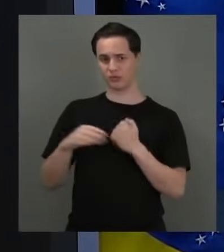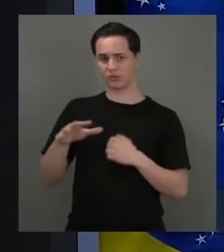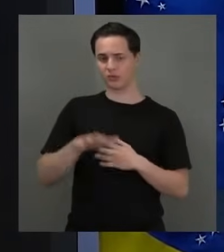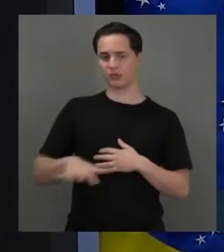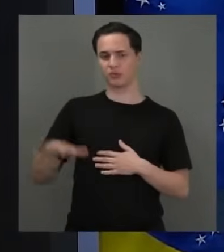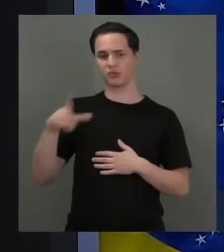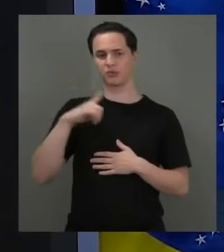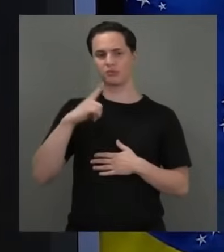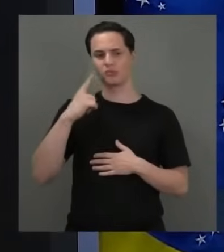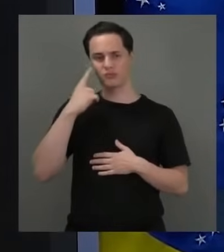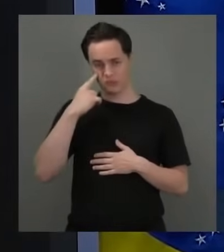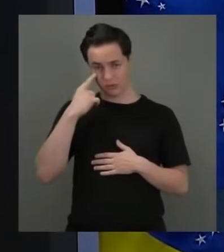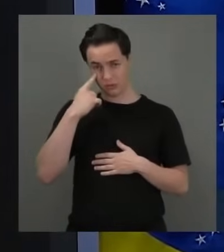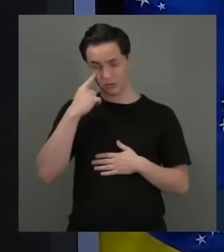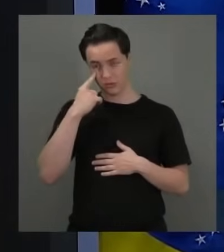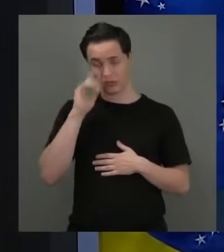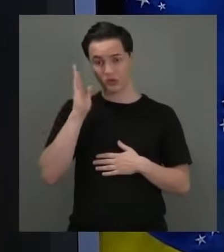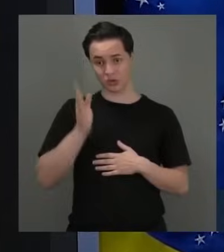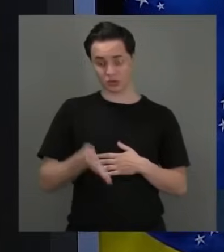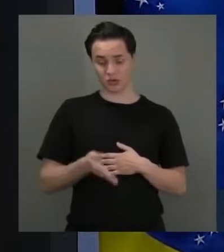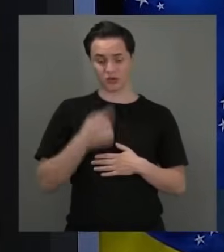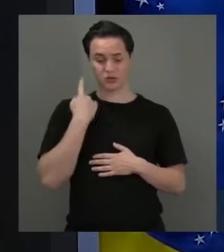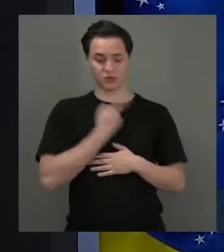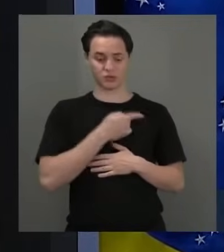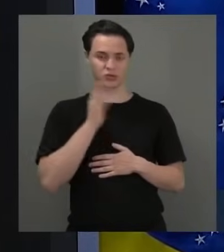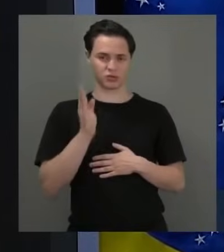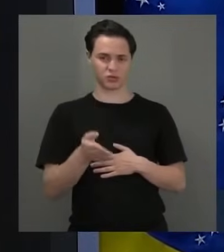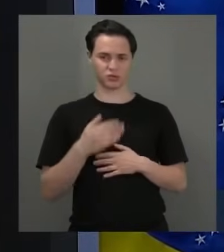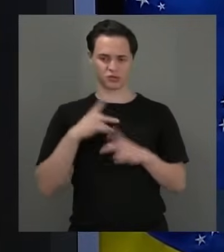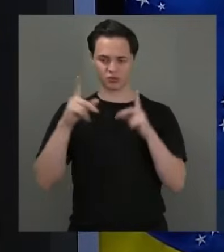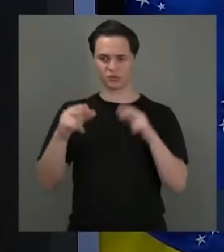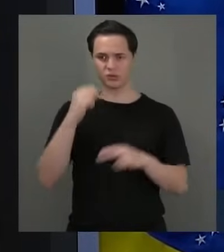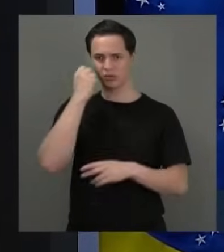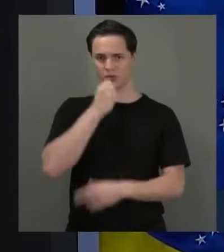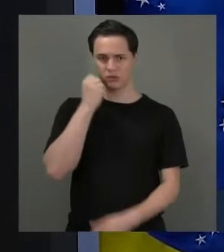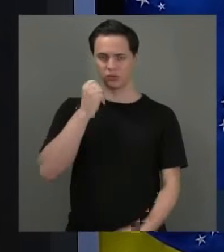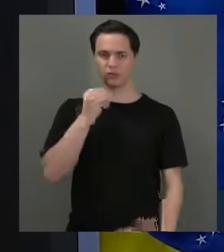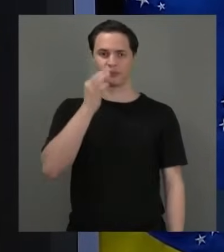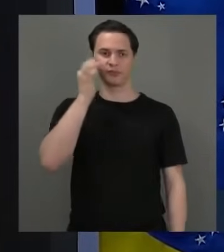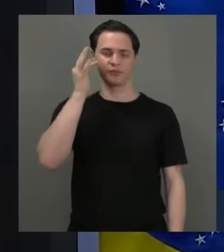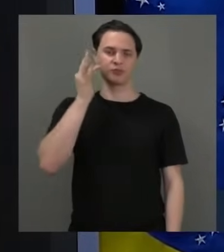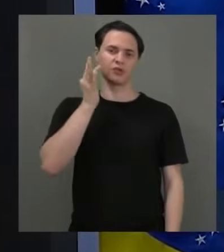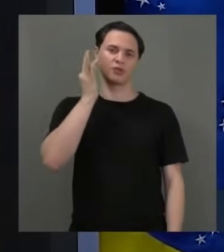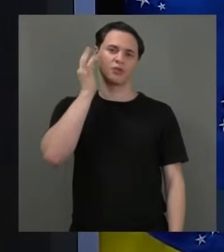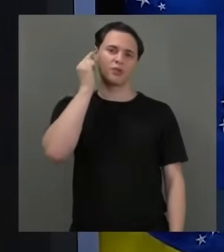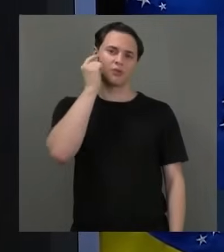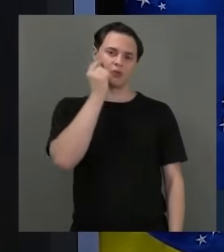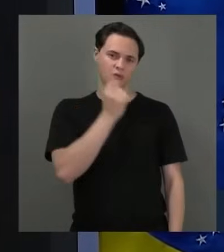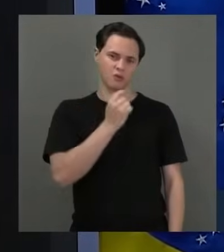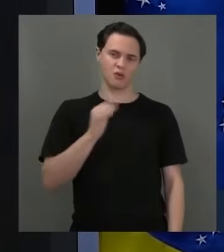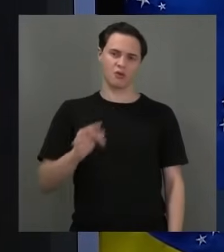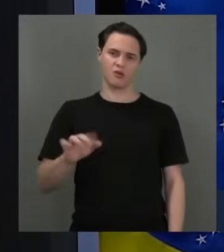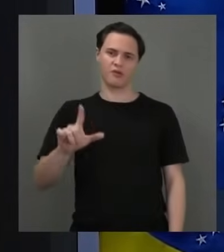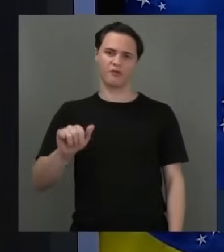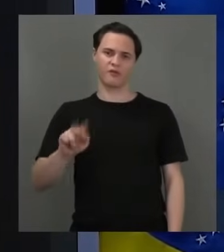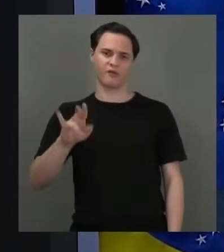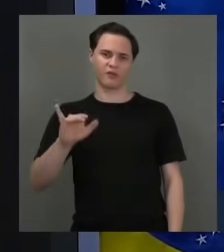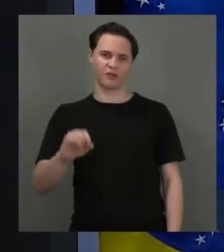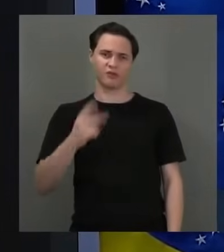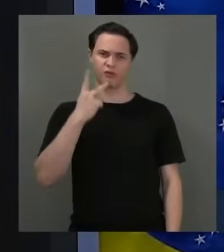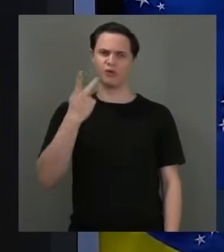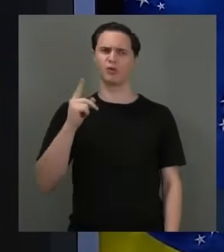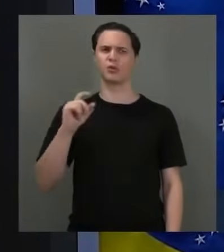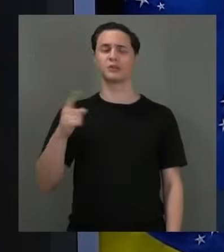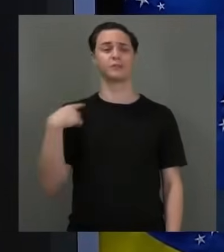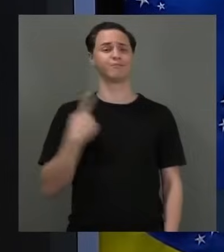para ver que nós tivemos exatamente o que o senador Flávio Arnes falou ontem, né, uma não clareza, ou seja, a gente não teve